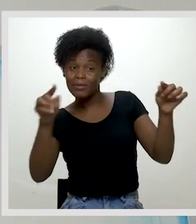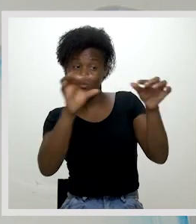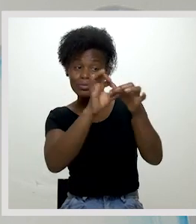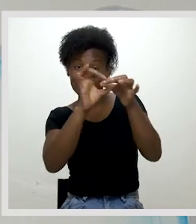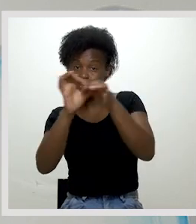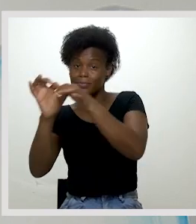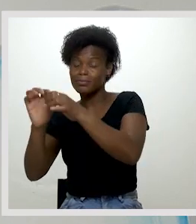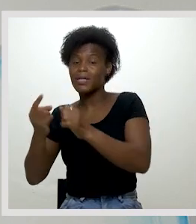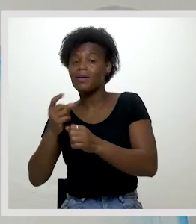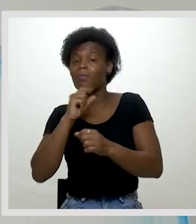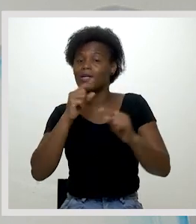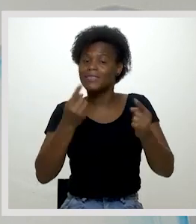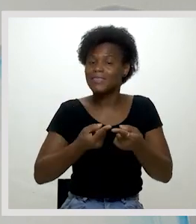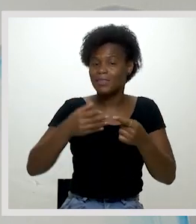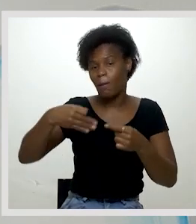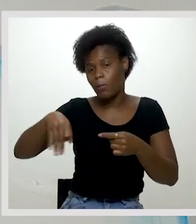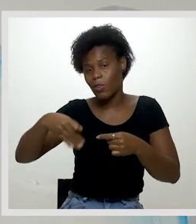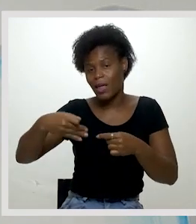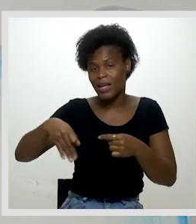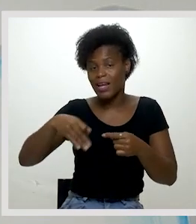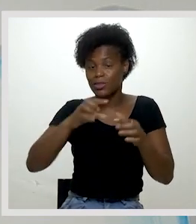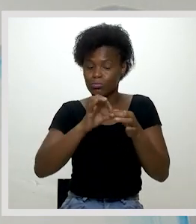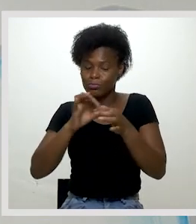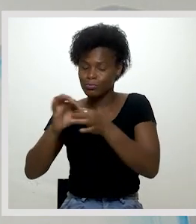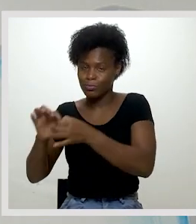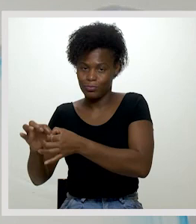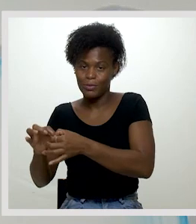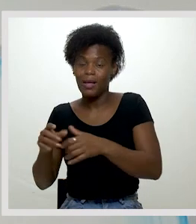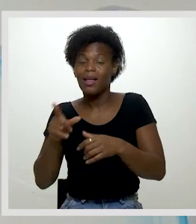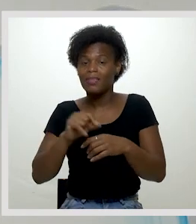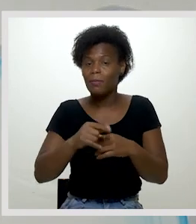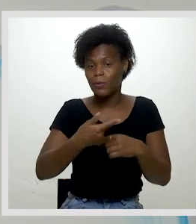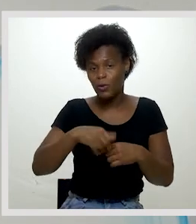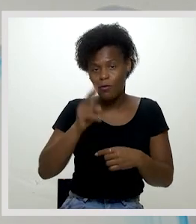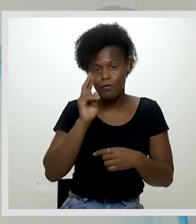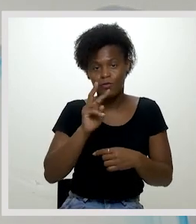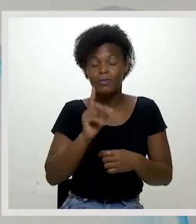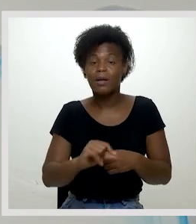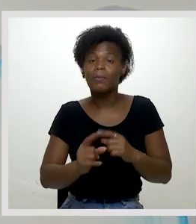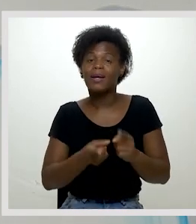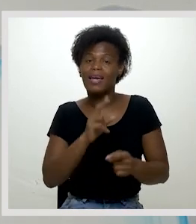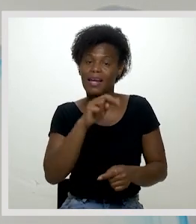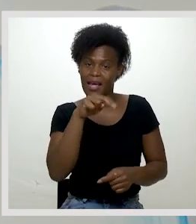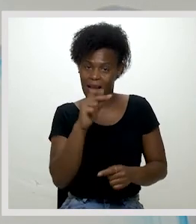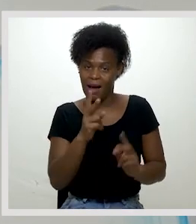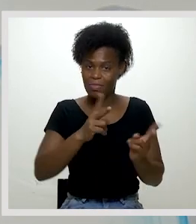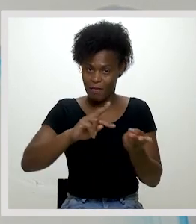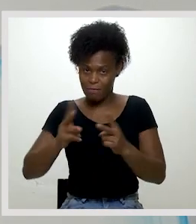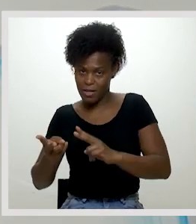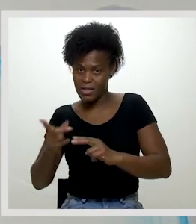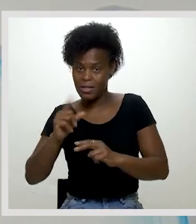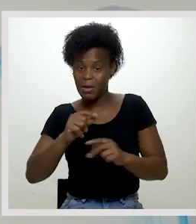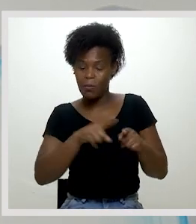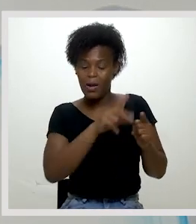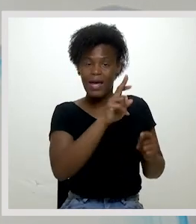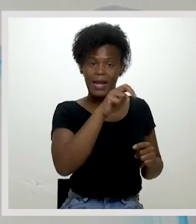Para que possa haver a síntese de proteína, uma síntese contínua das proteínas. Também nós vimos de que o RNA de